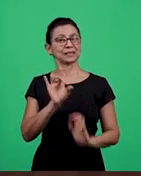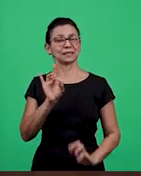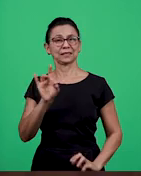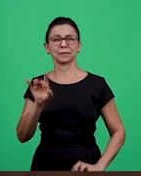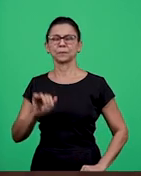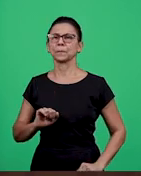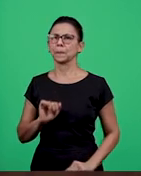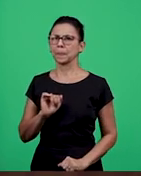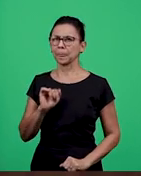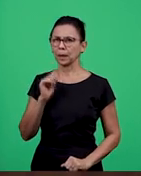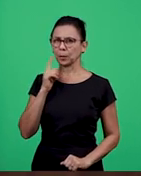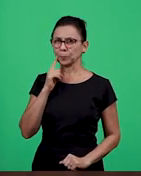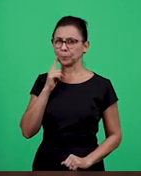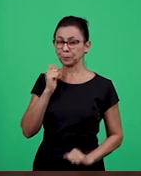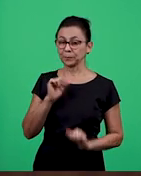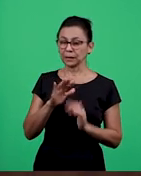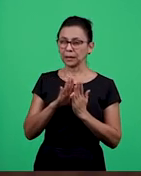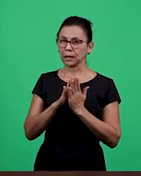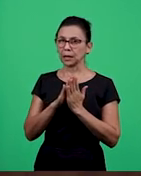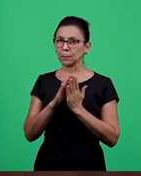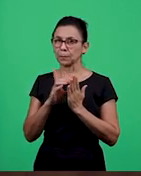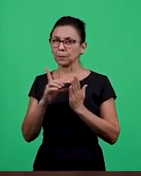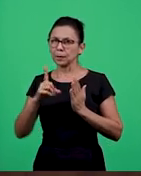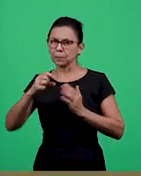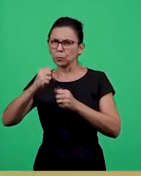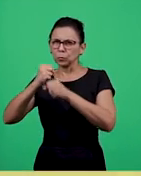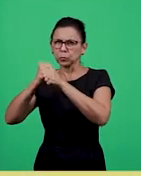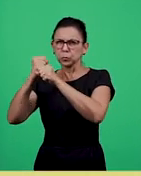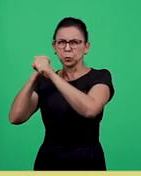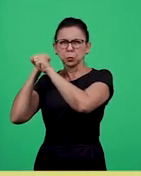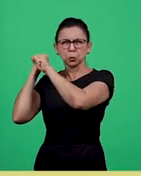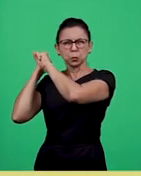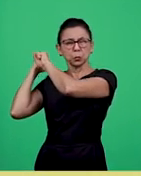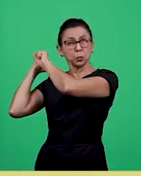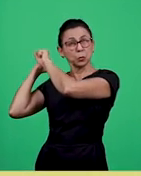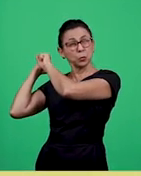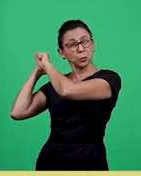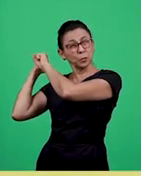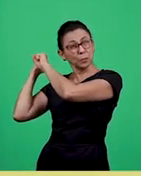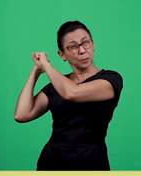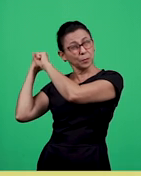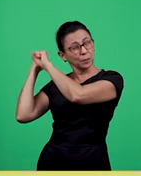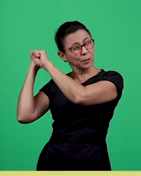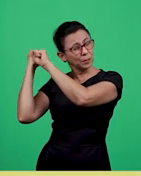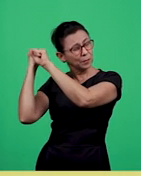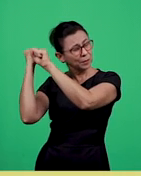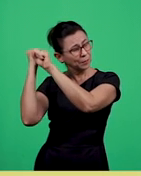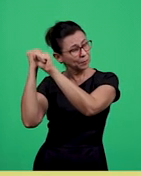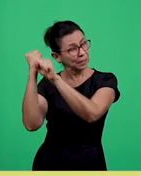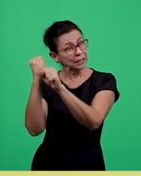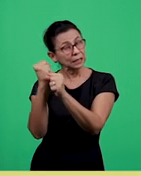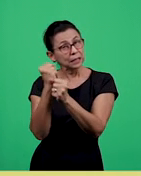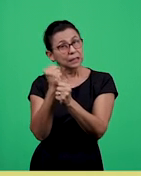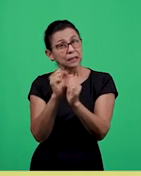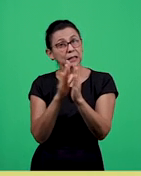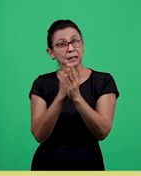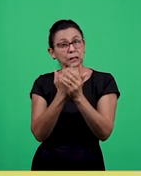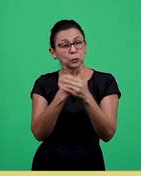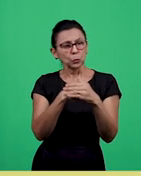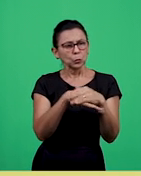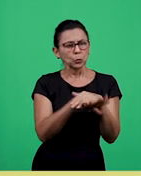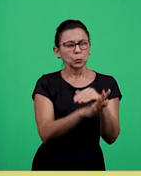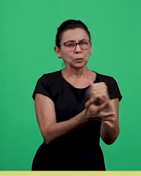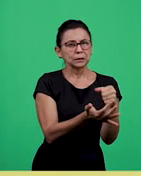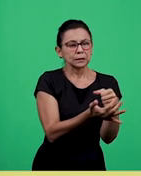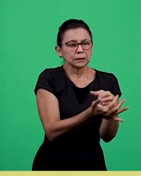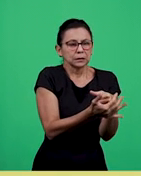Bíblia, ela ficou escondida por muitos anos. Sem a Bíblia, as